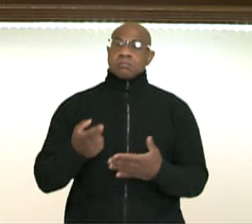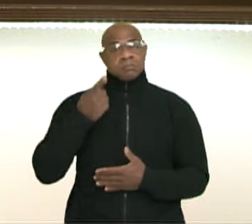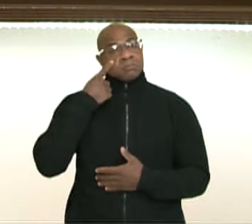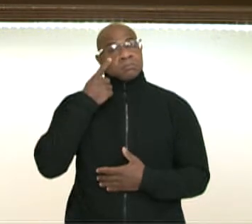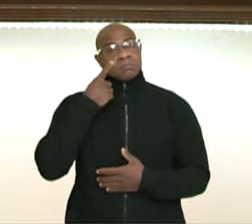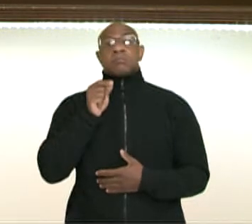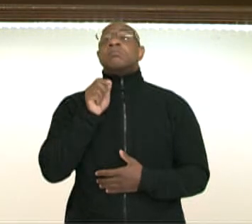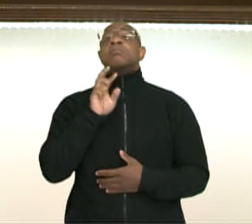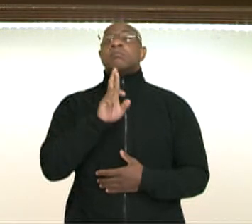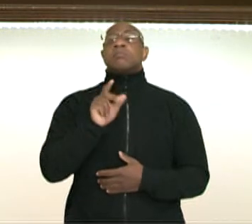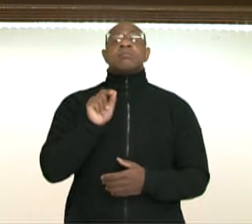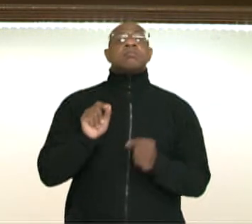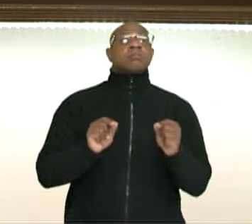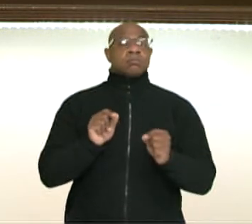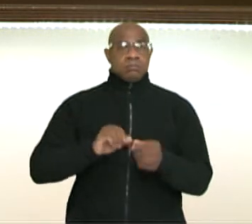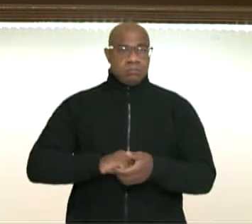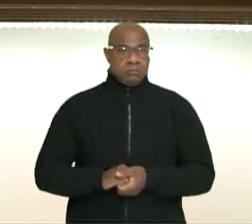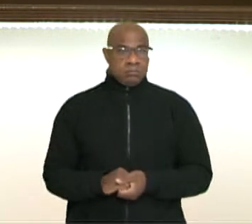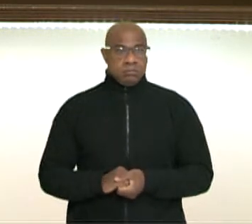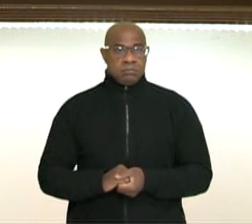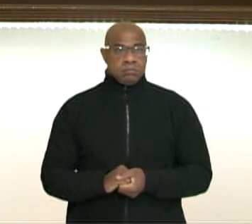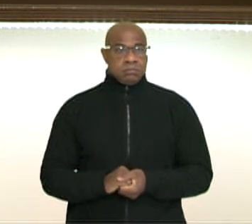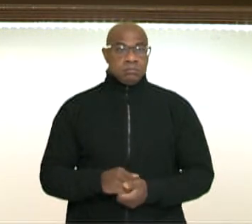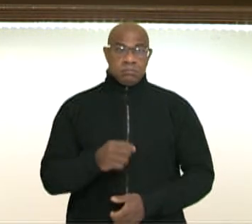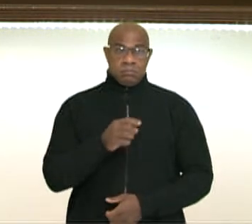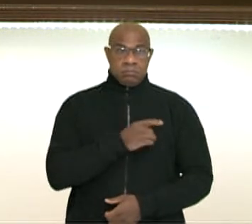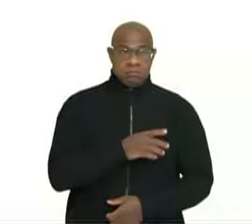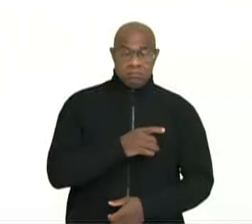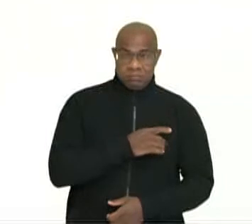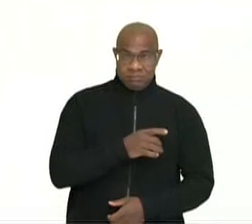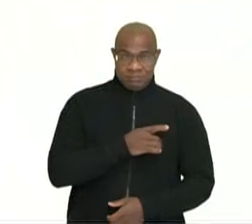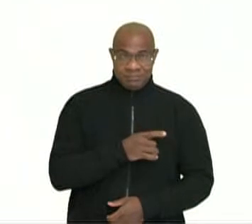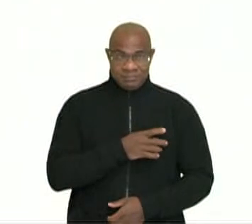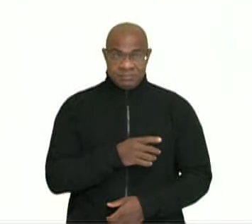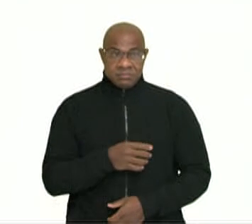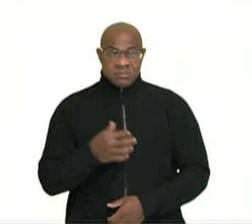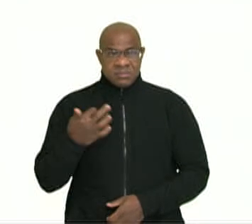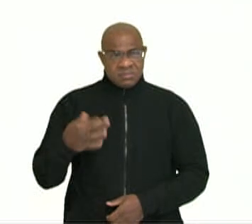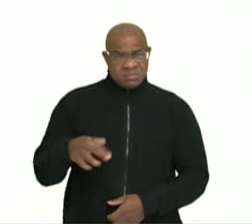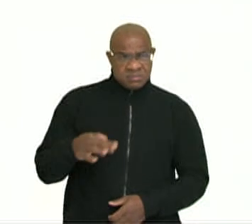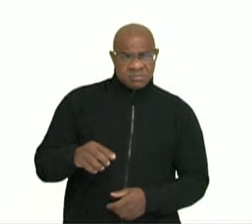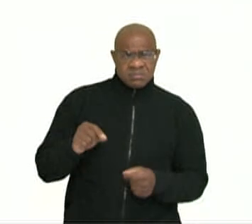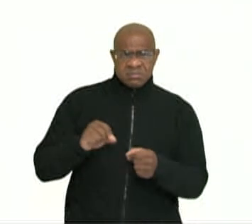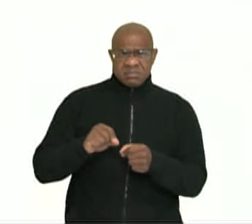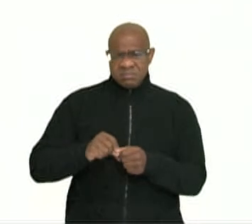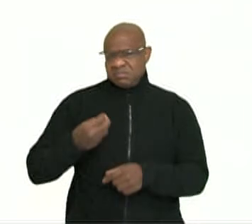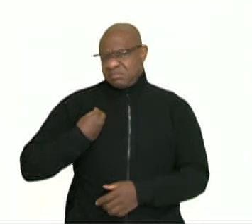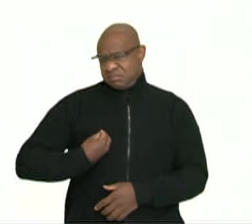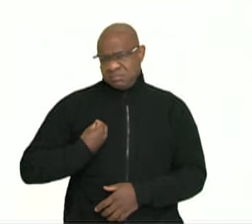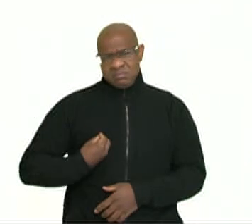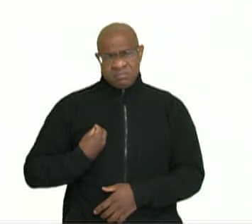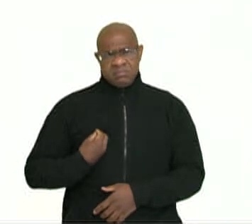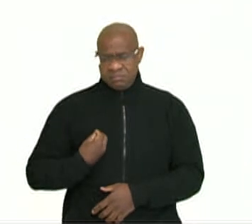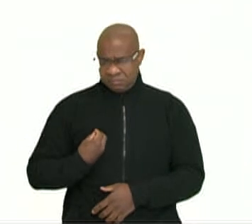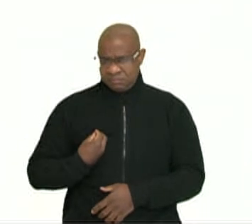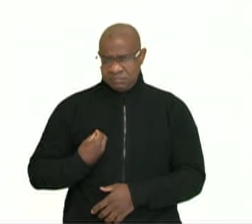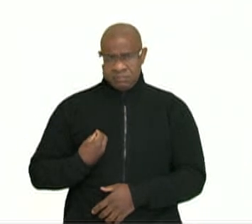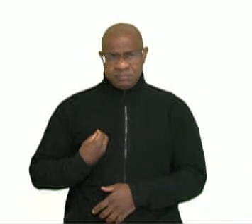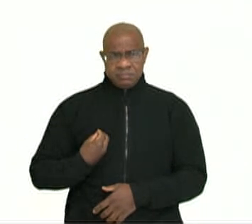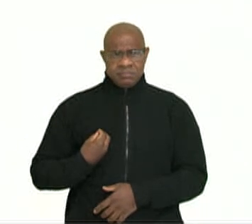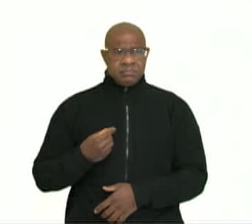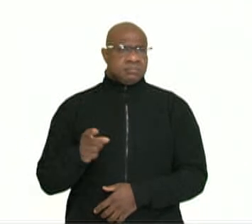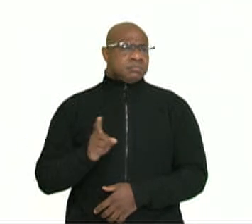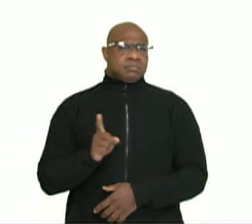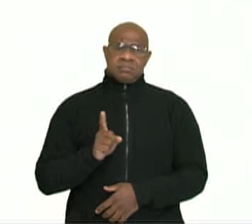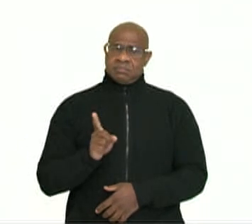Vamos ver o que você respondeu. Olha lá. O medo e a dor nos faz sobreviver, de acordo com o texto? Não, não é o medo e